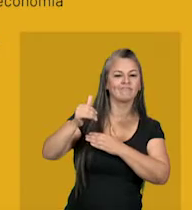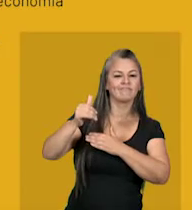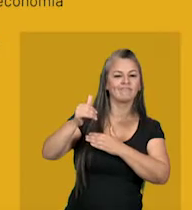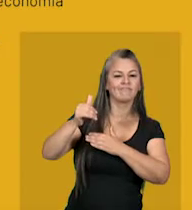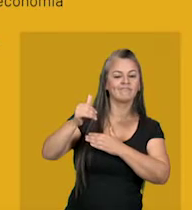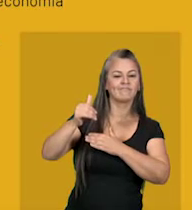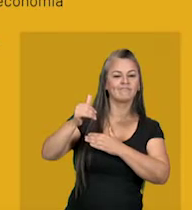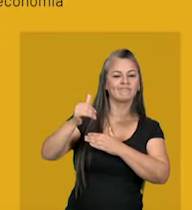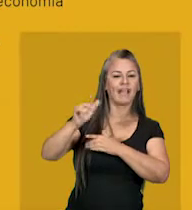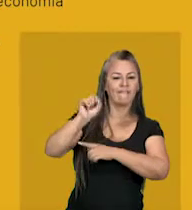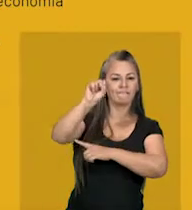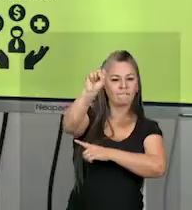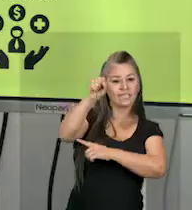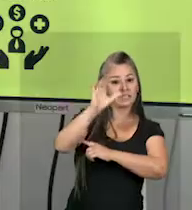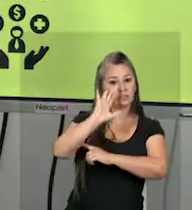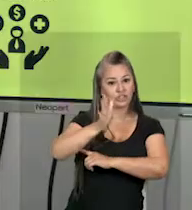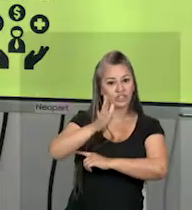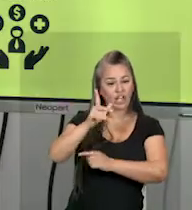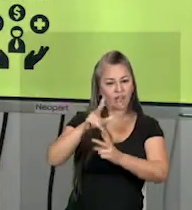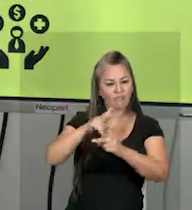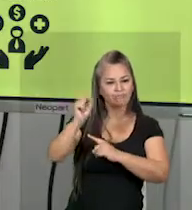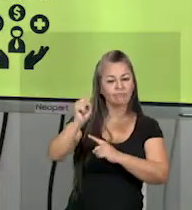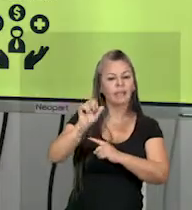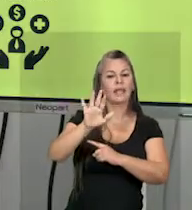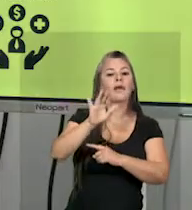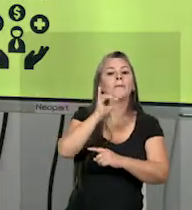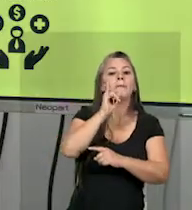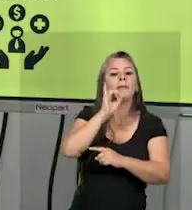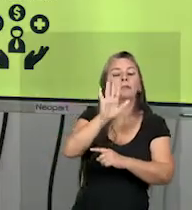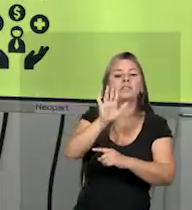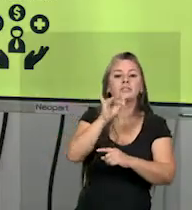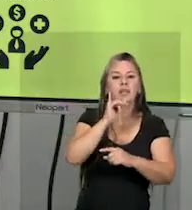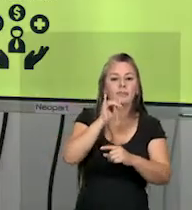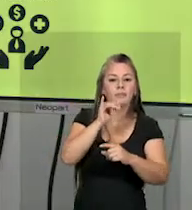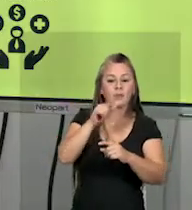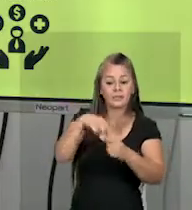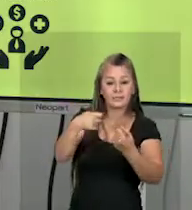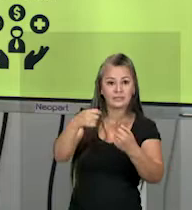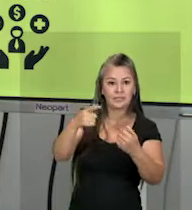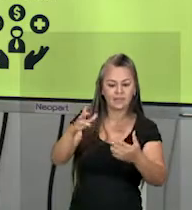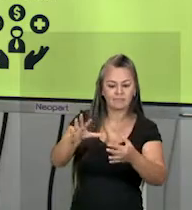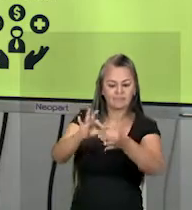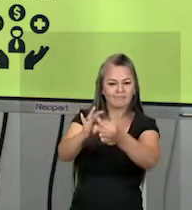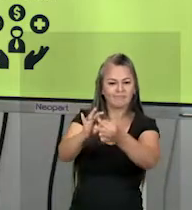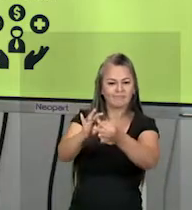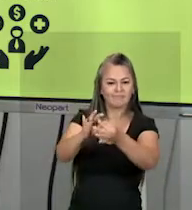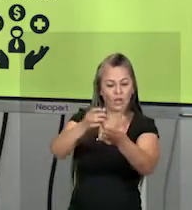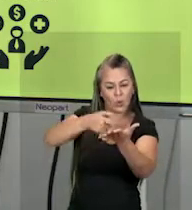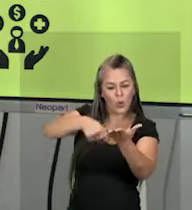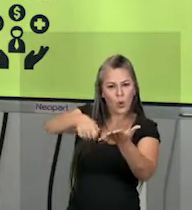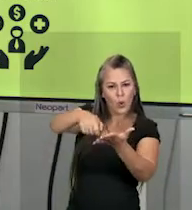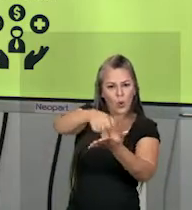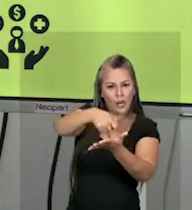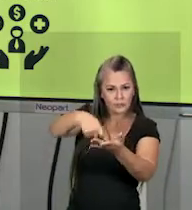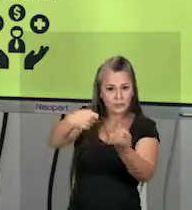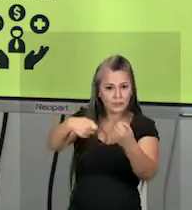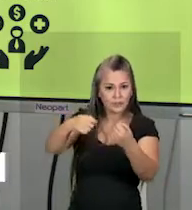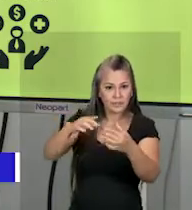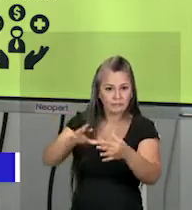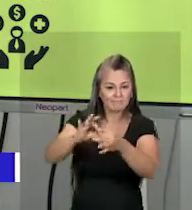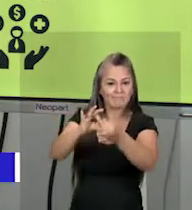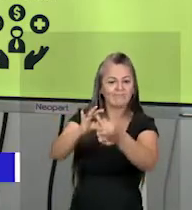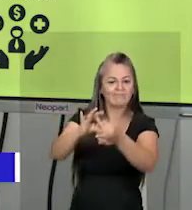precisa de manter os trabalhadores do nosso lado, o capitalismo precisa funcionar, a sociedade europeia está completamente destruída e o